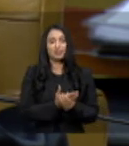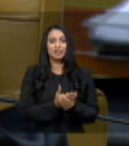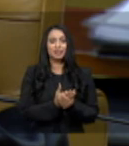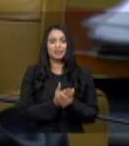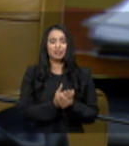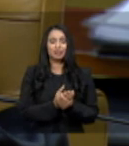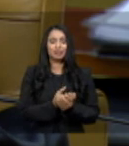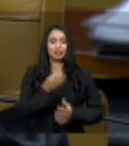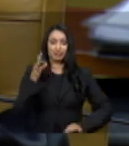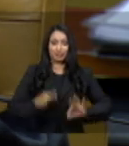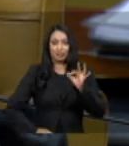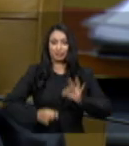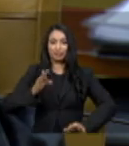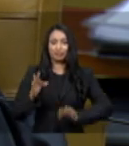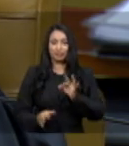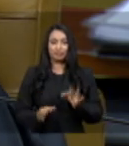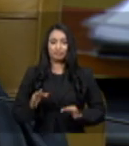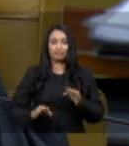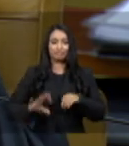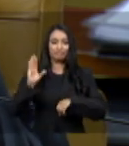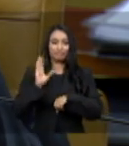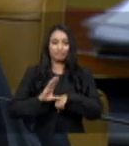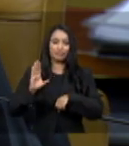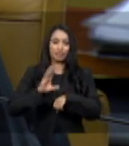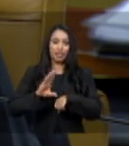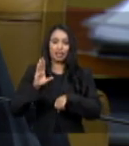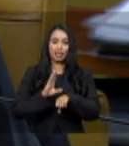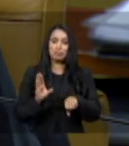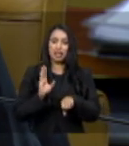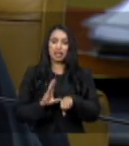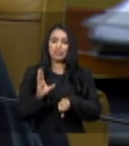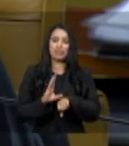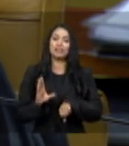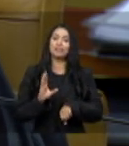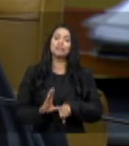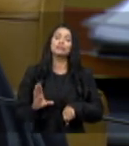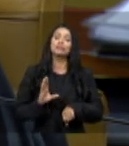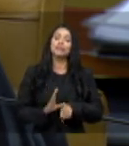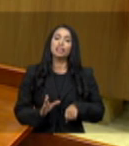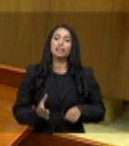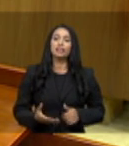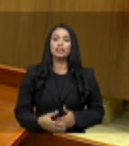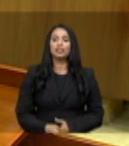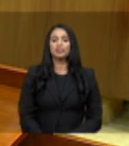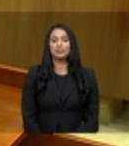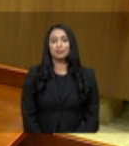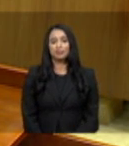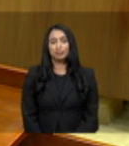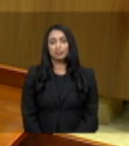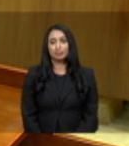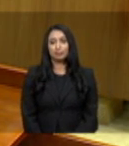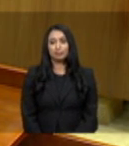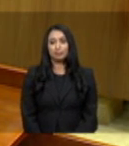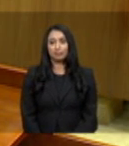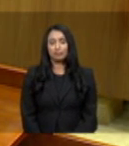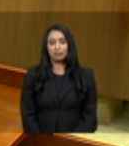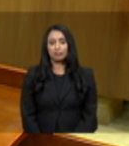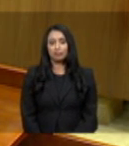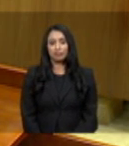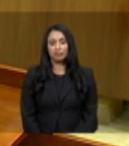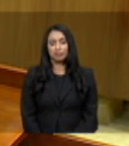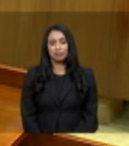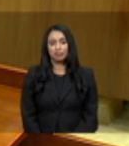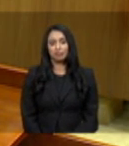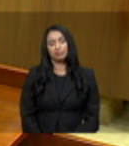jurisdição constitucional regionalmente pimentão são a partir eu acho que a cidade tem razão quer dizer que tá as peculiaridades